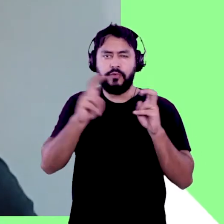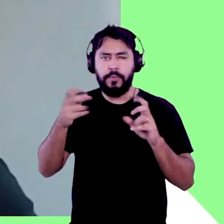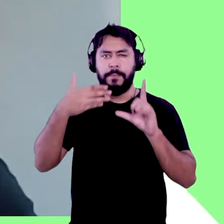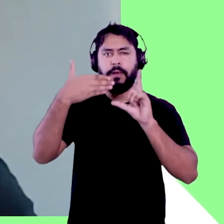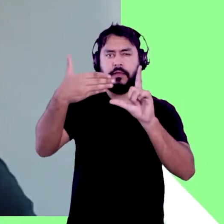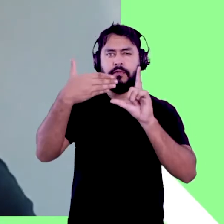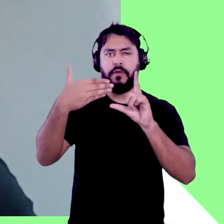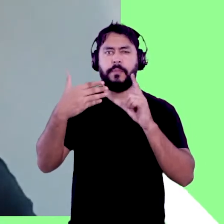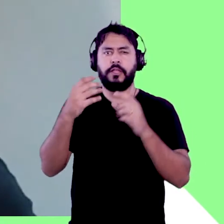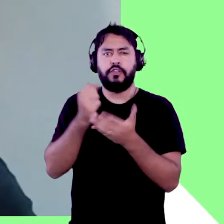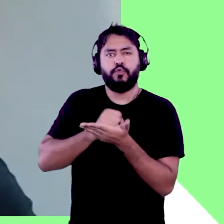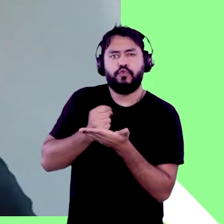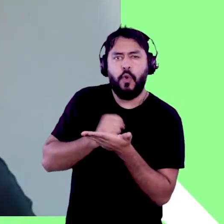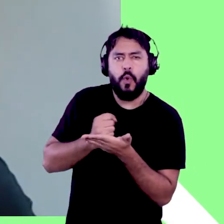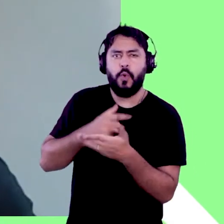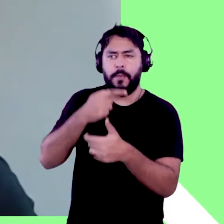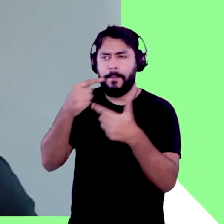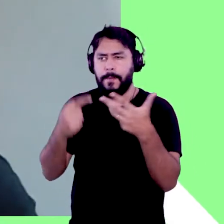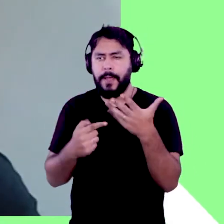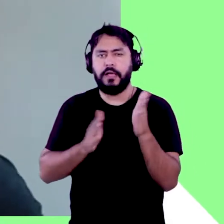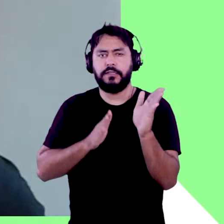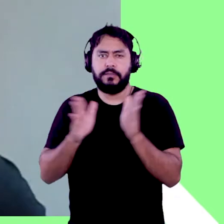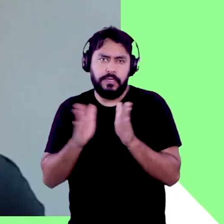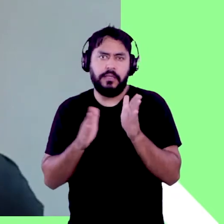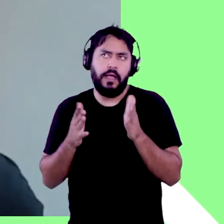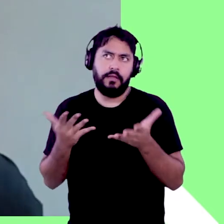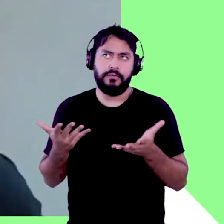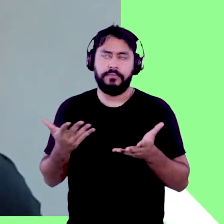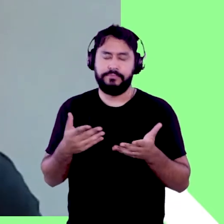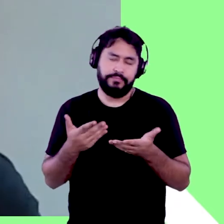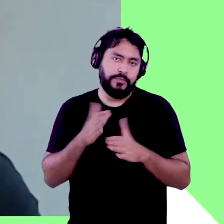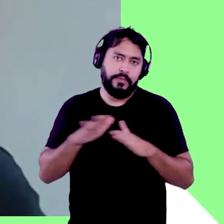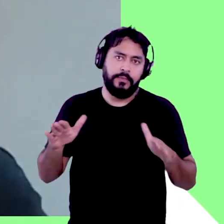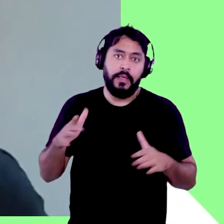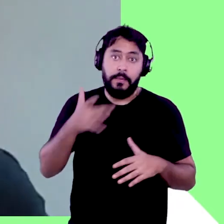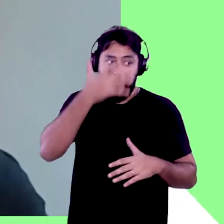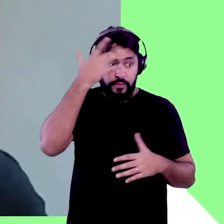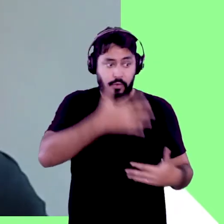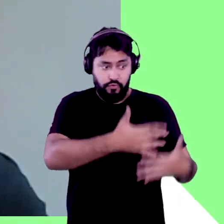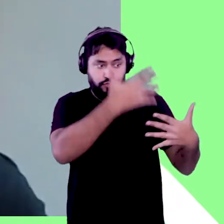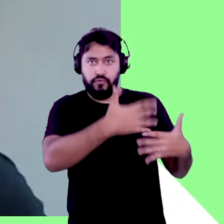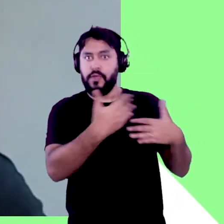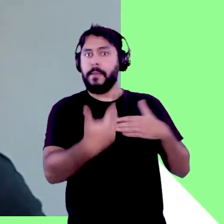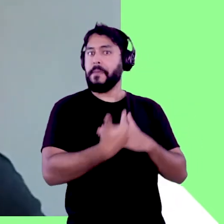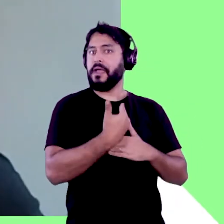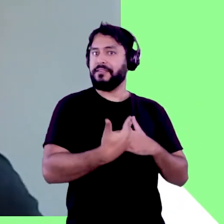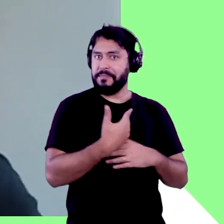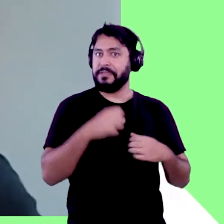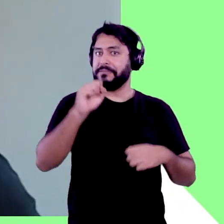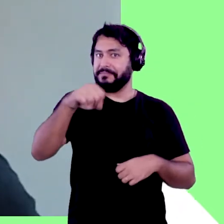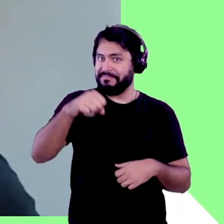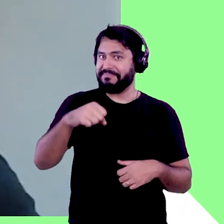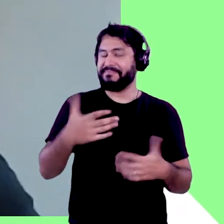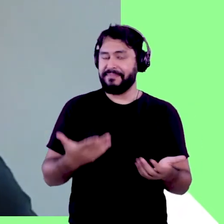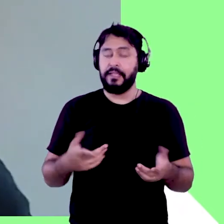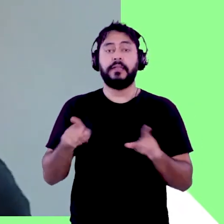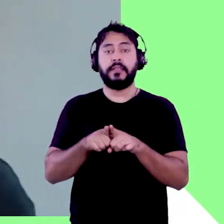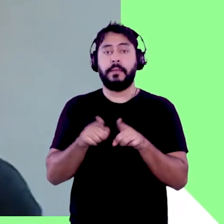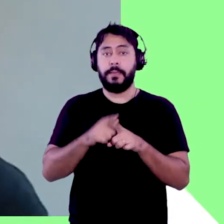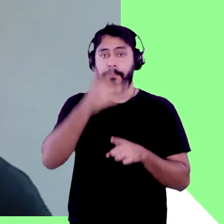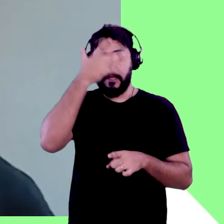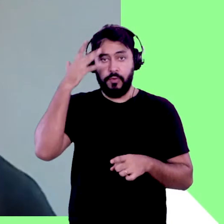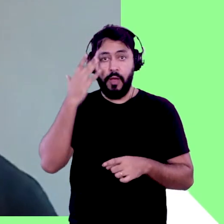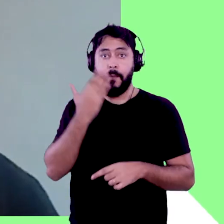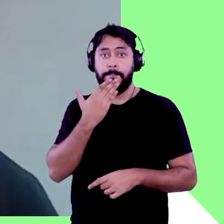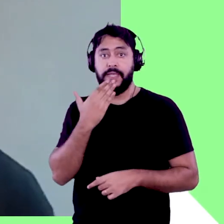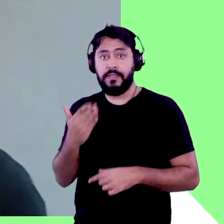de acessibilidade nessas plataformas, enfim. O pessoal está participando aqui. E tem gente que pediu também alguns links de referência. De repente, a gente